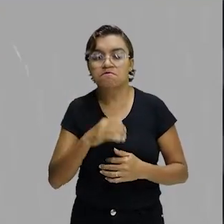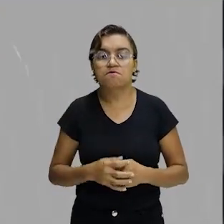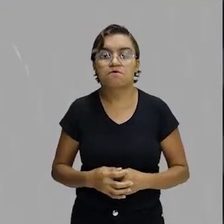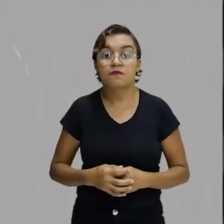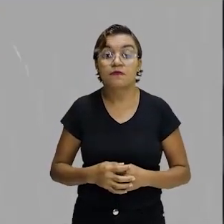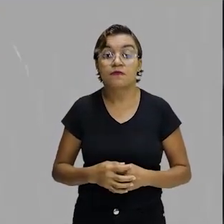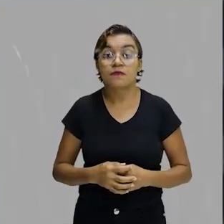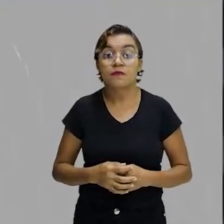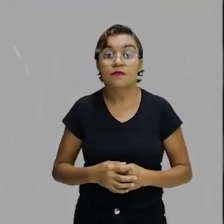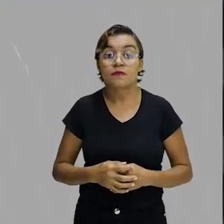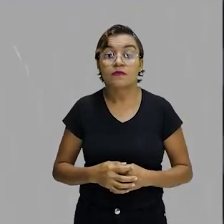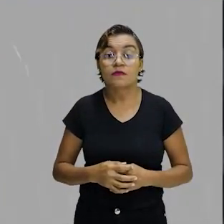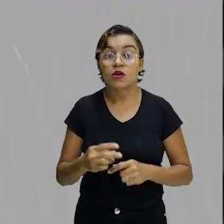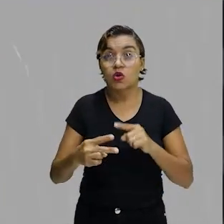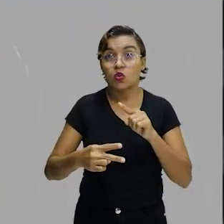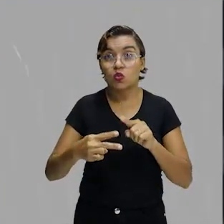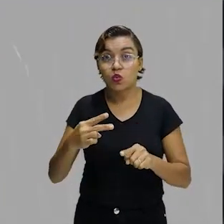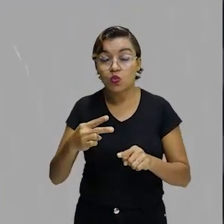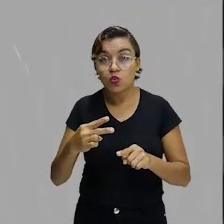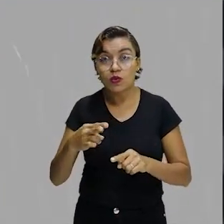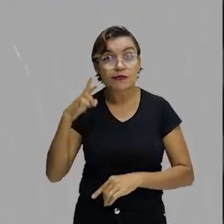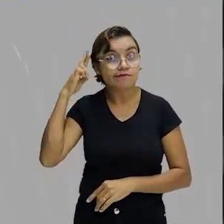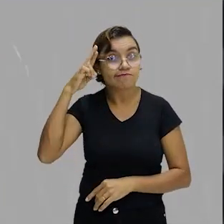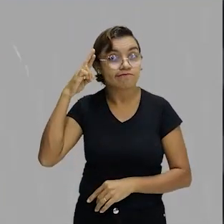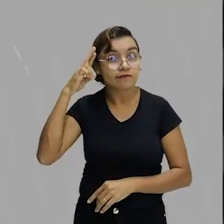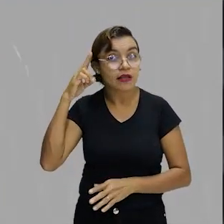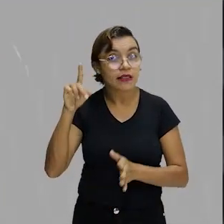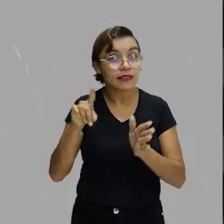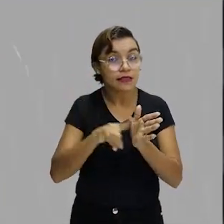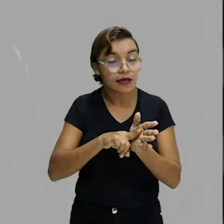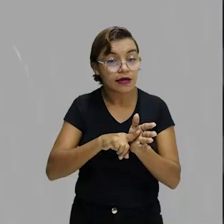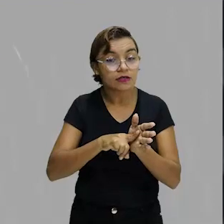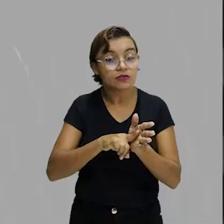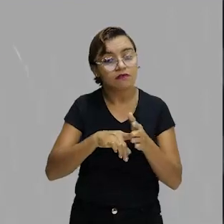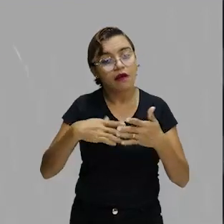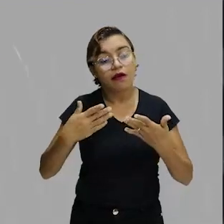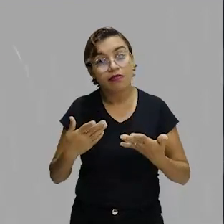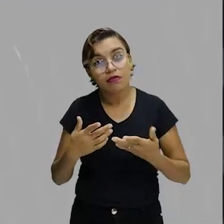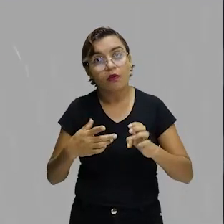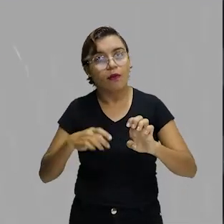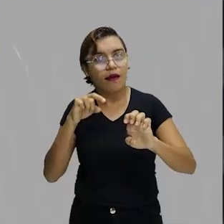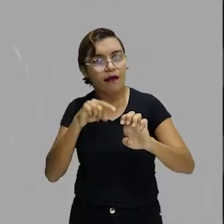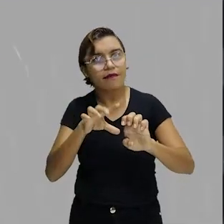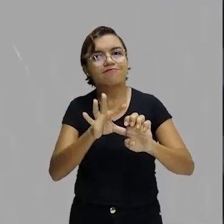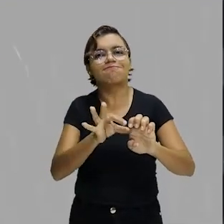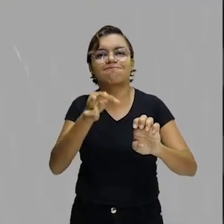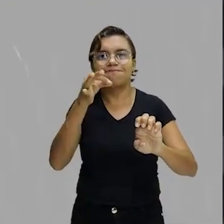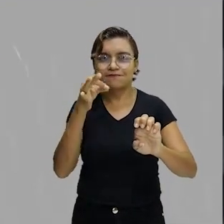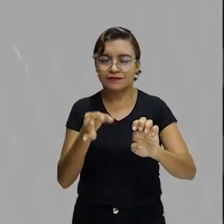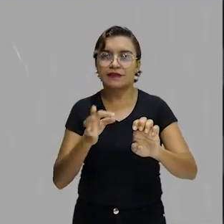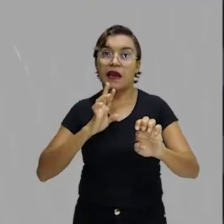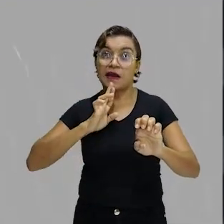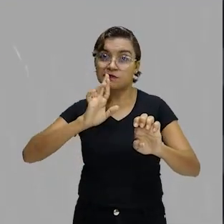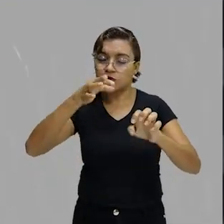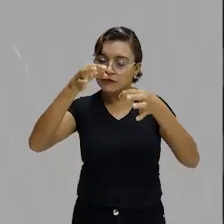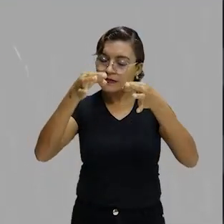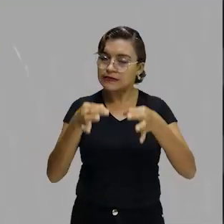posso concluir absolutamente nada. Então, você vai marcar aí a letra E, que é esta alternativa que está